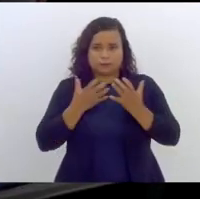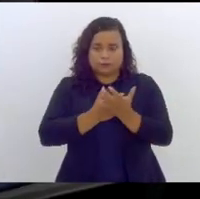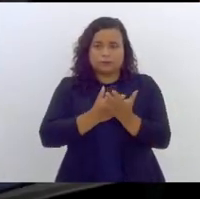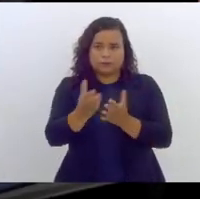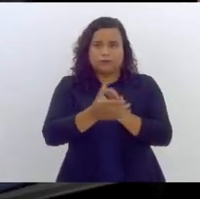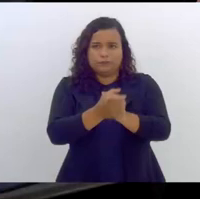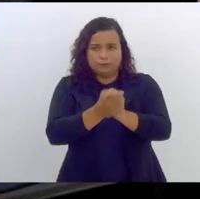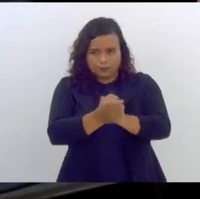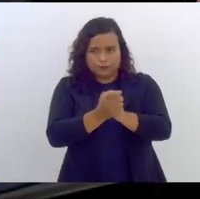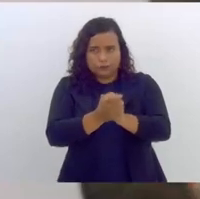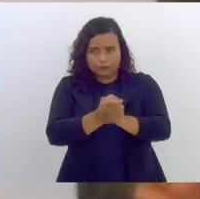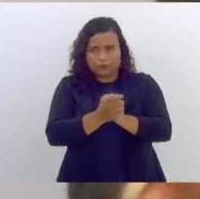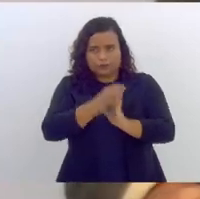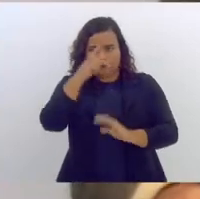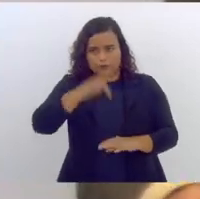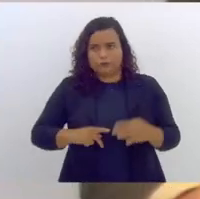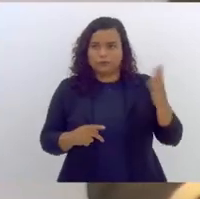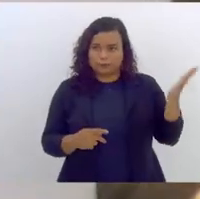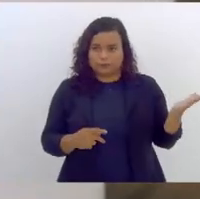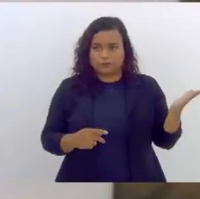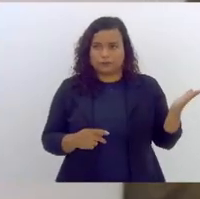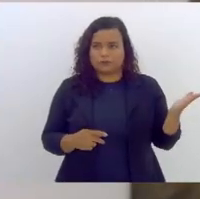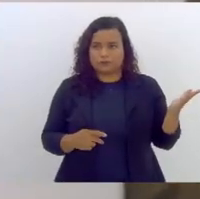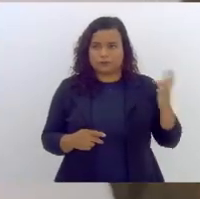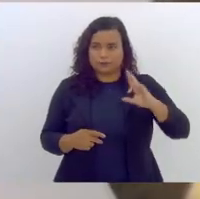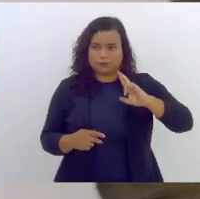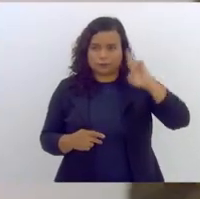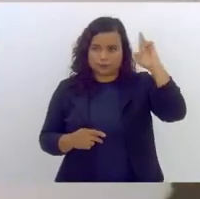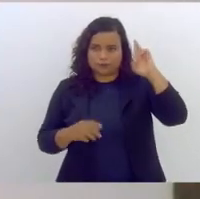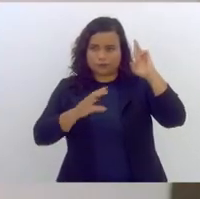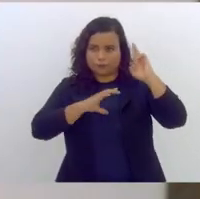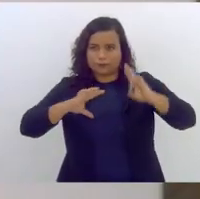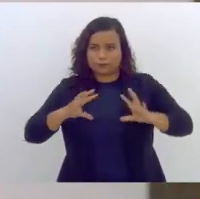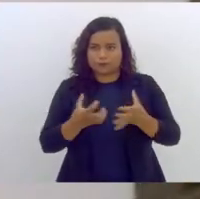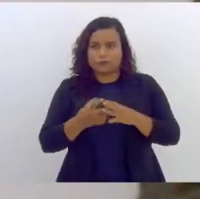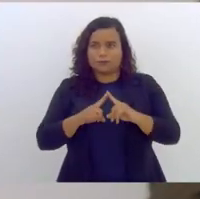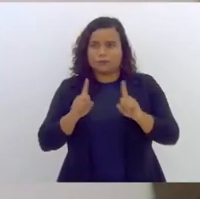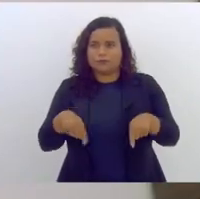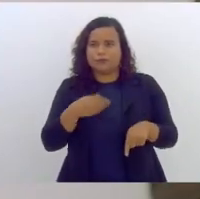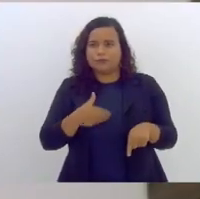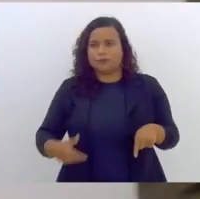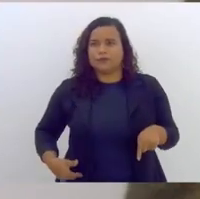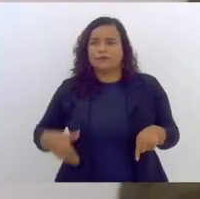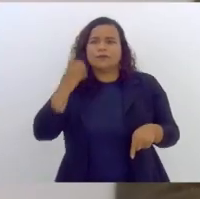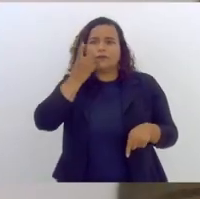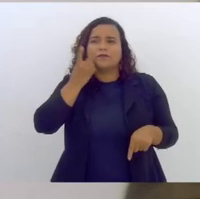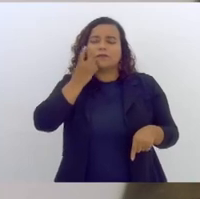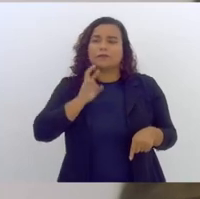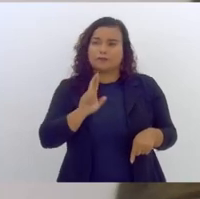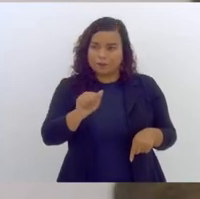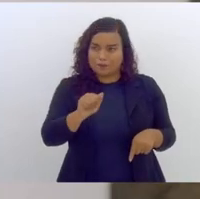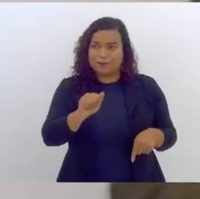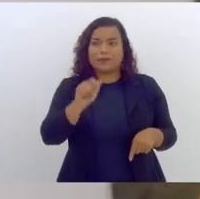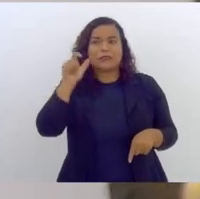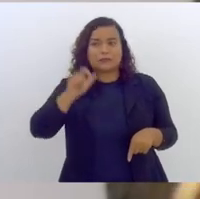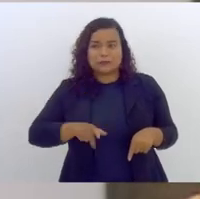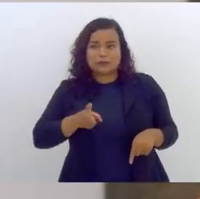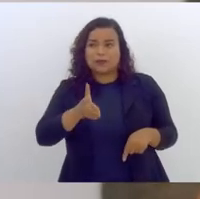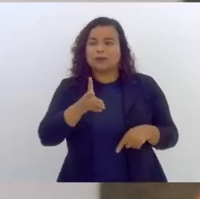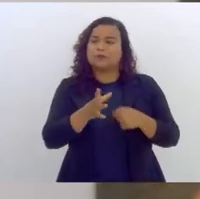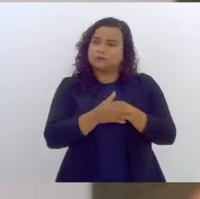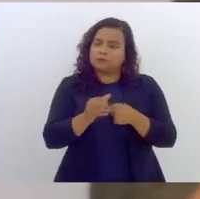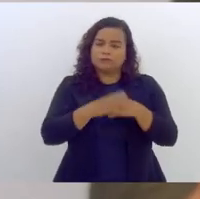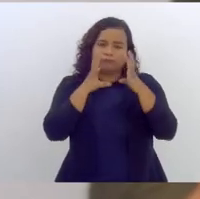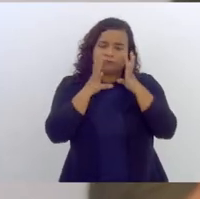cumprimentar aqui o nosso presidente que me Preside na comissão de servidores públicos Deputado Rodrigo Amorim sempre gentil